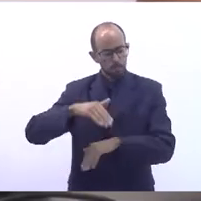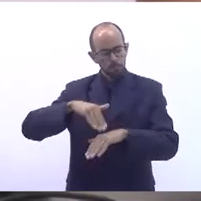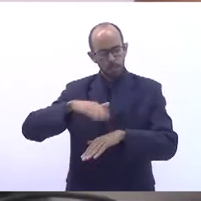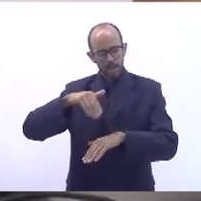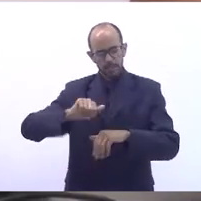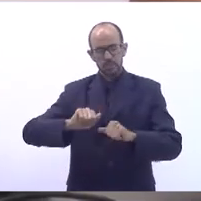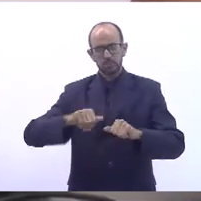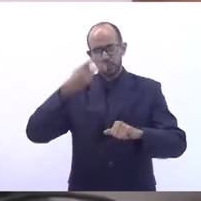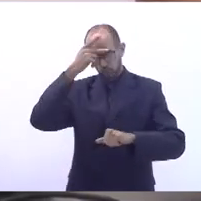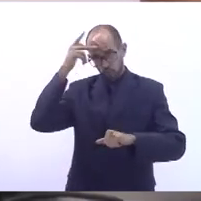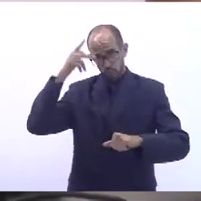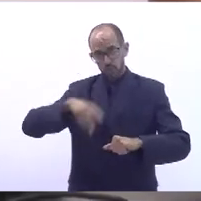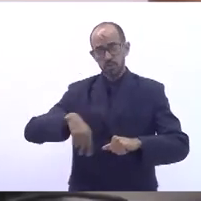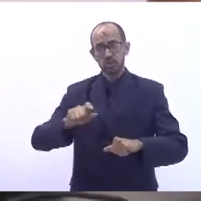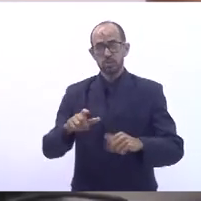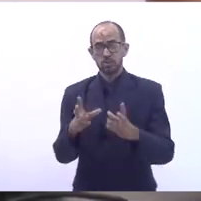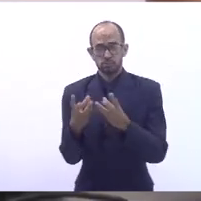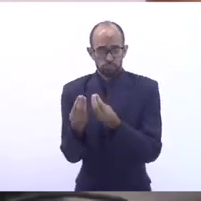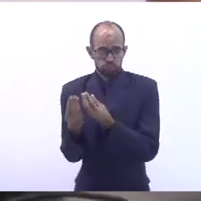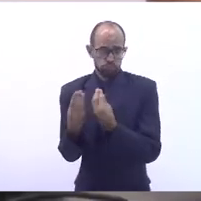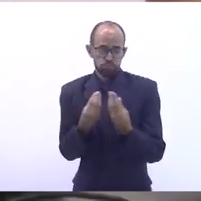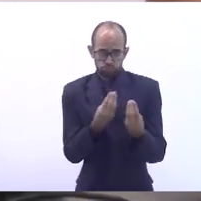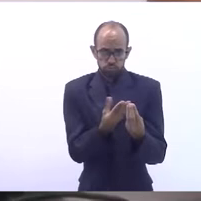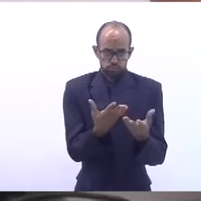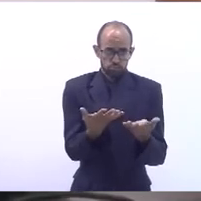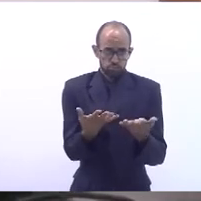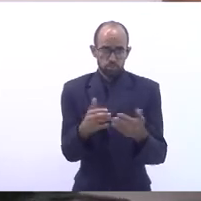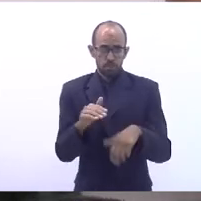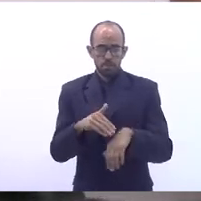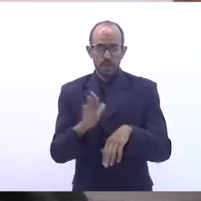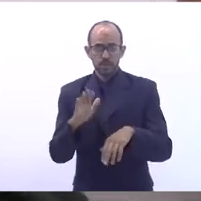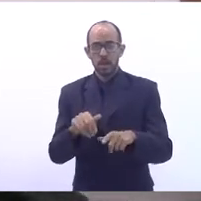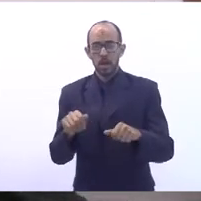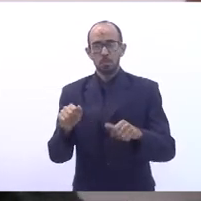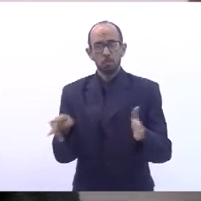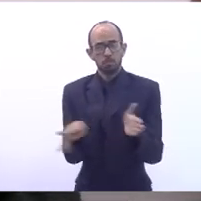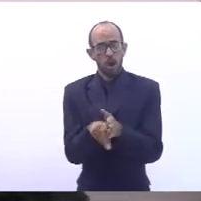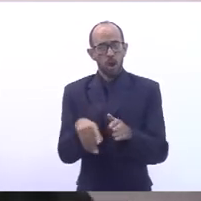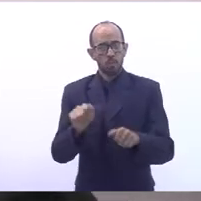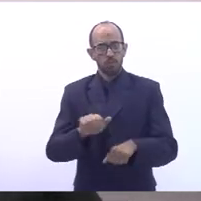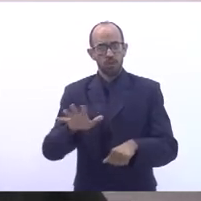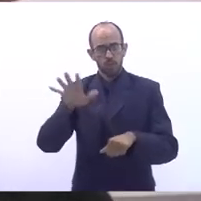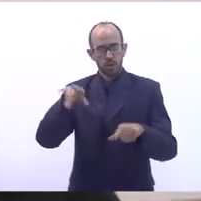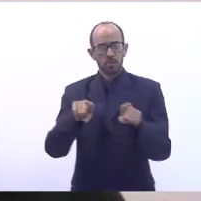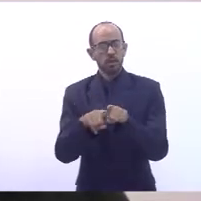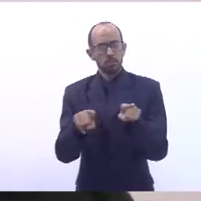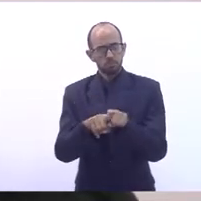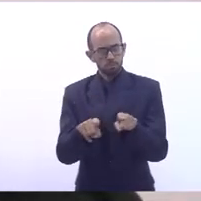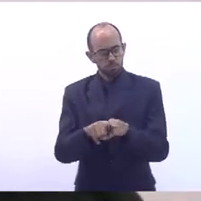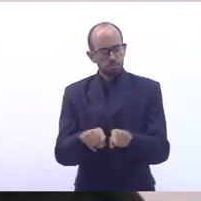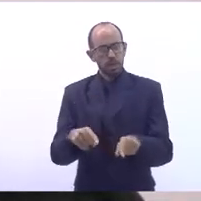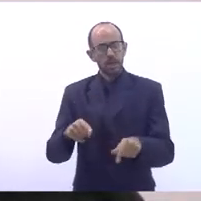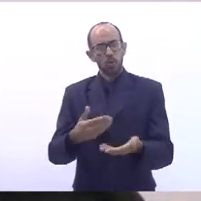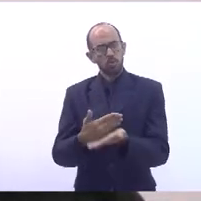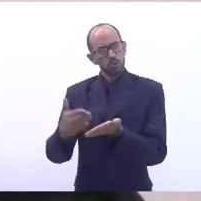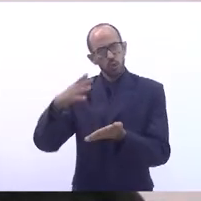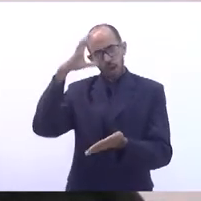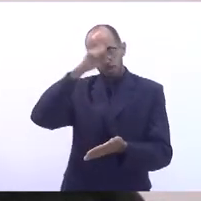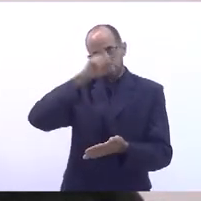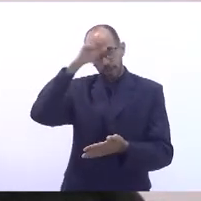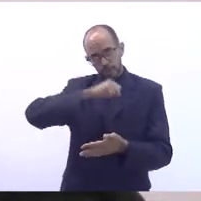pessoas bem maiores a própria comunidade de a teve mais conhecimento sobre esse